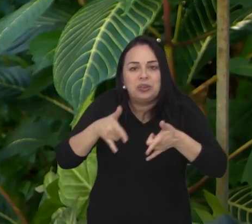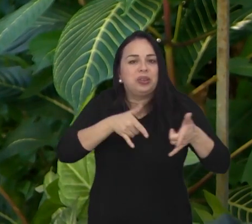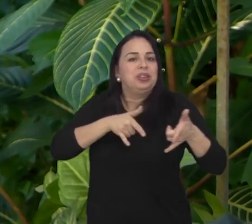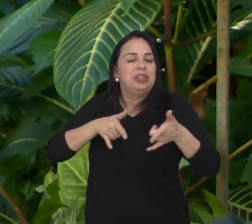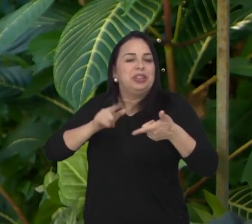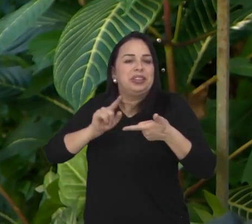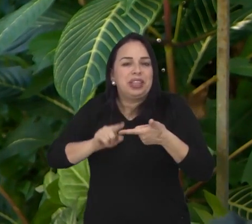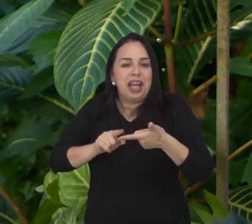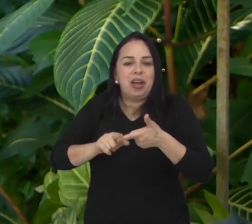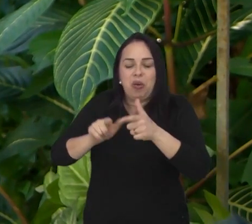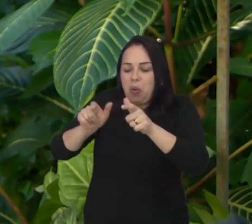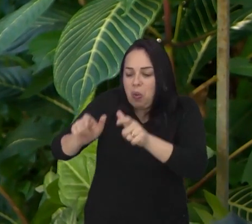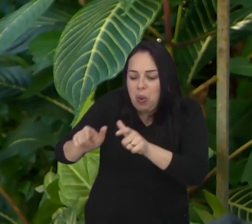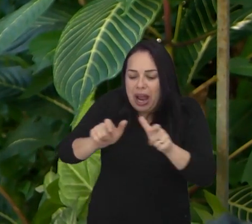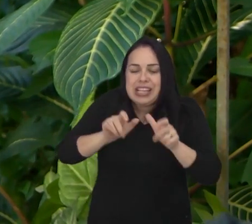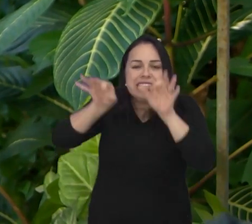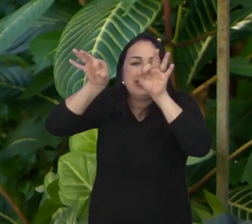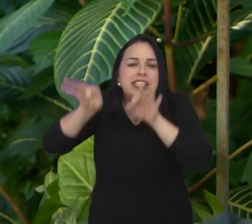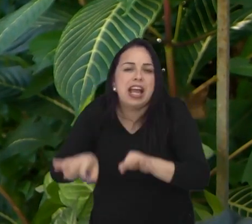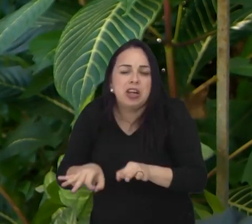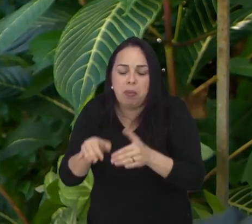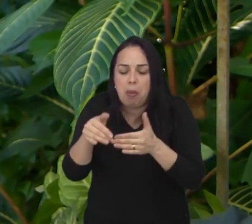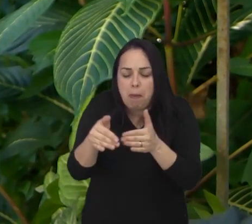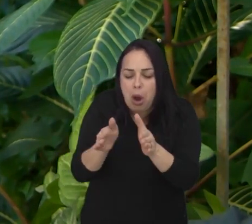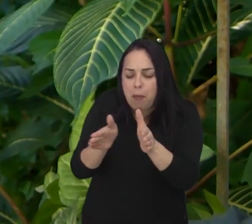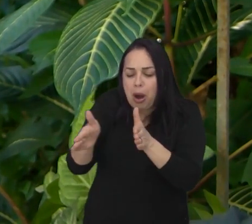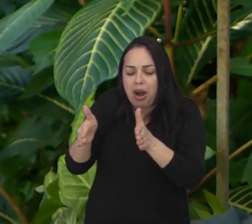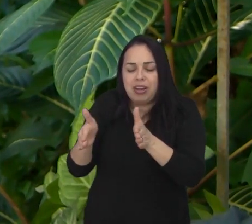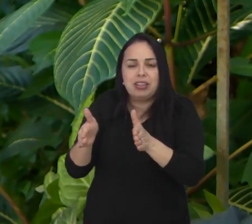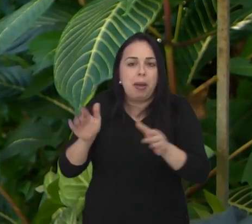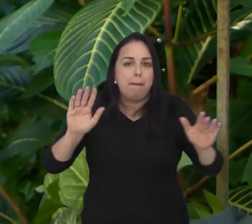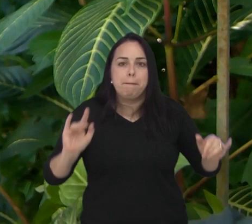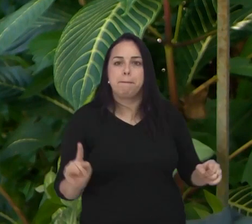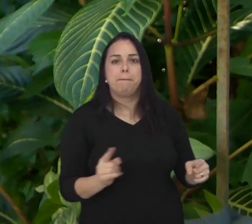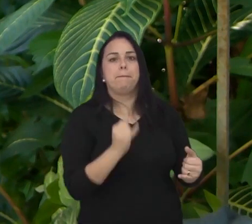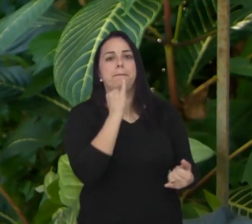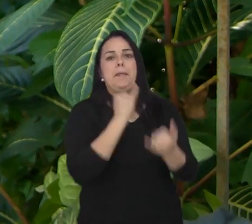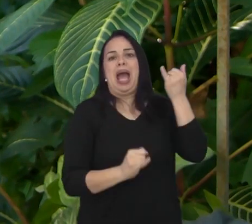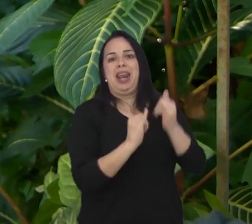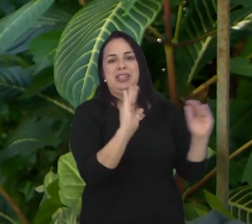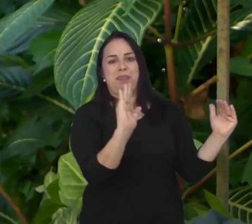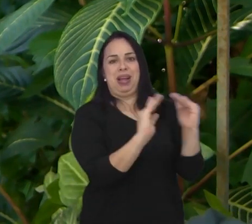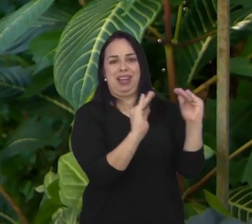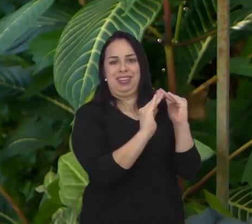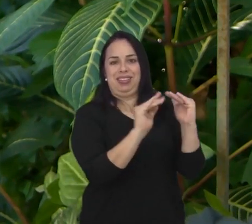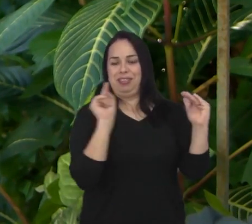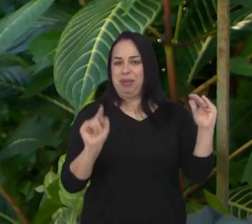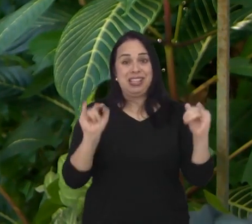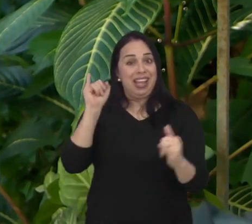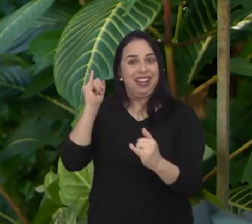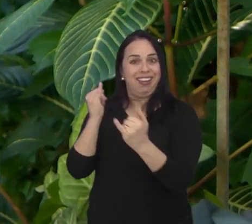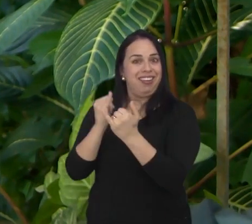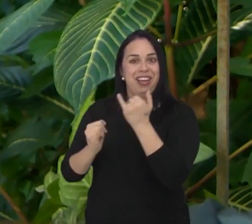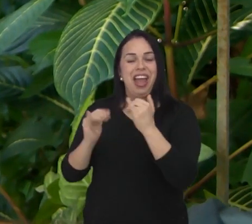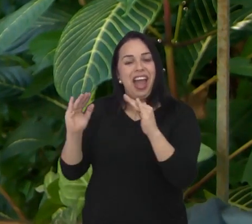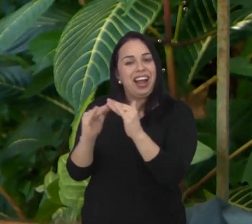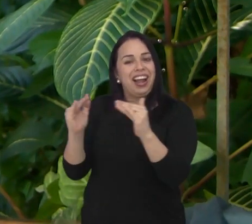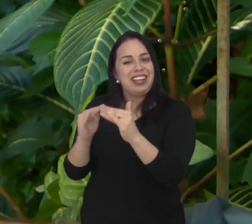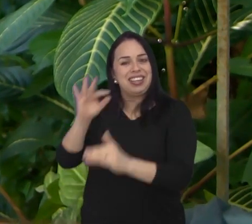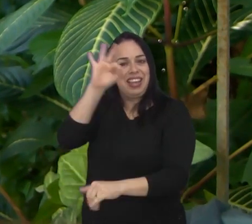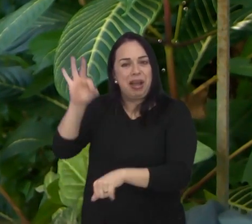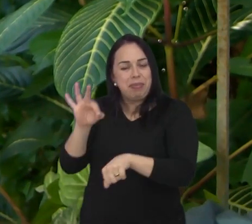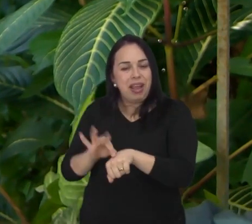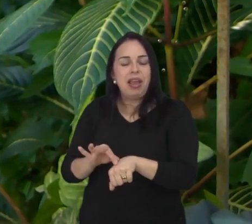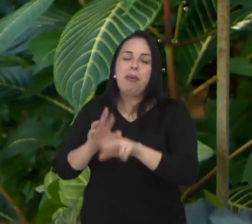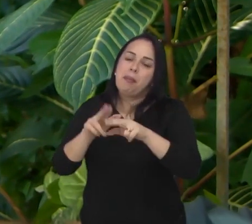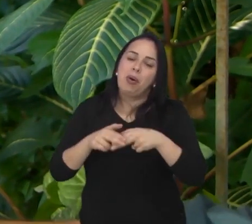próprias alas, seus próprios quartos, sua área de trabalho, sua lixeira. Então é um lugar como se fosse na nossa